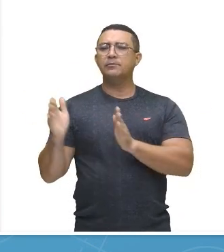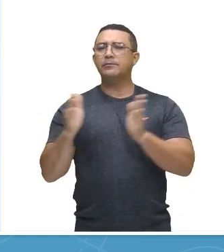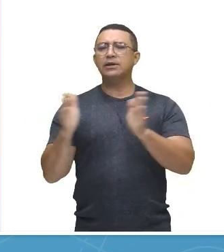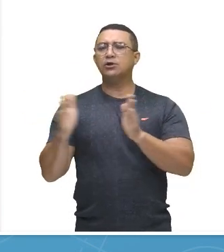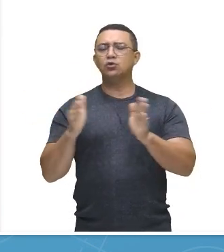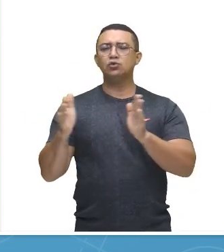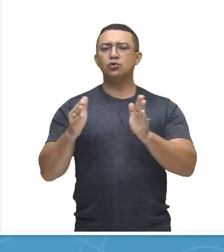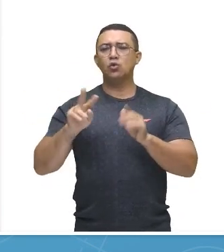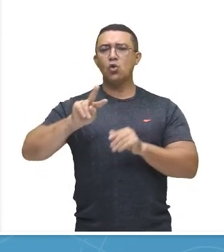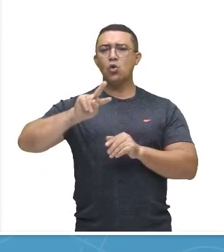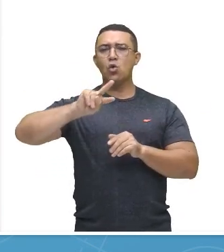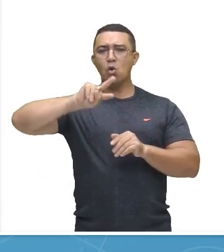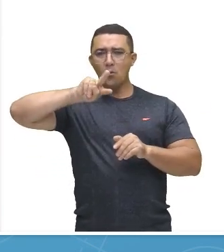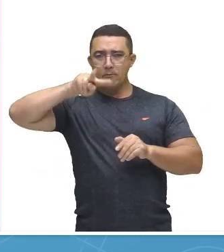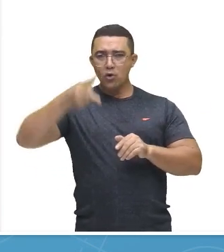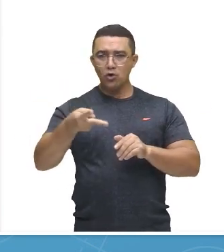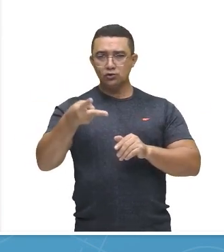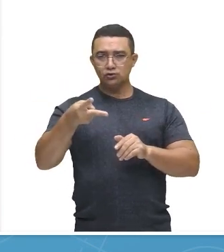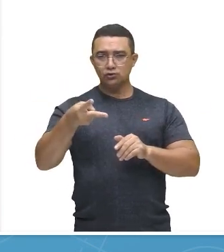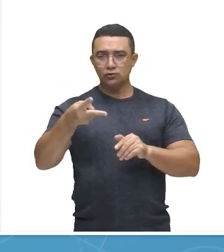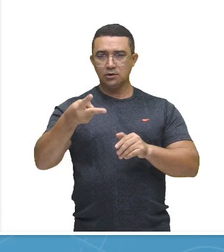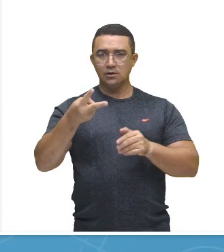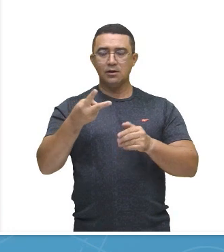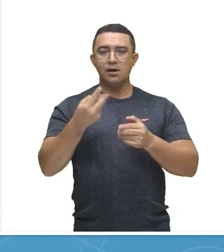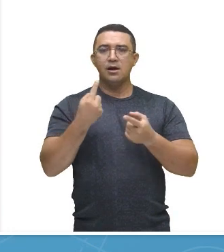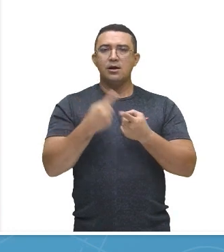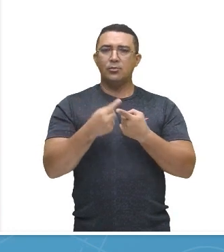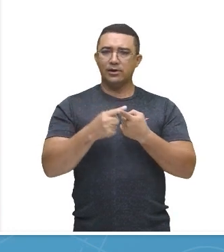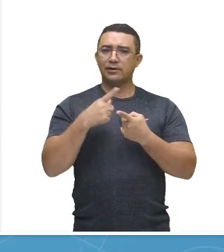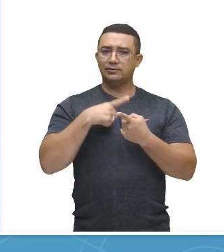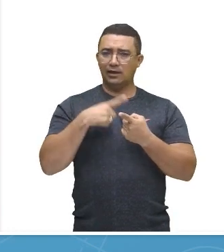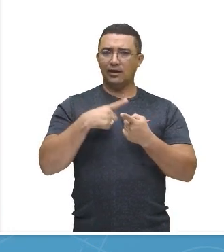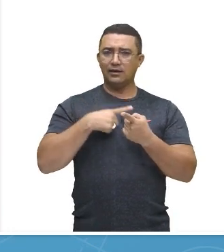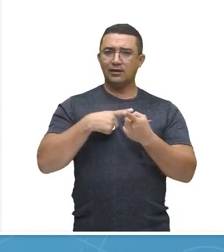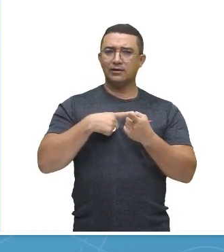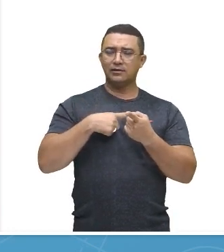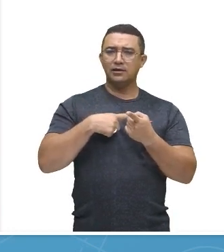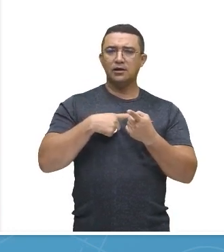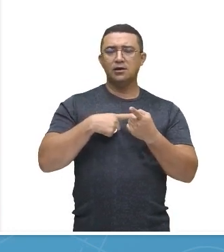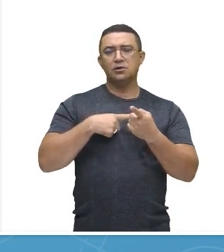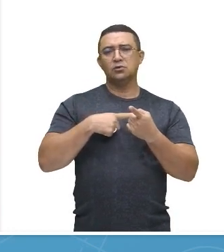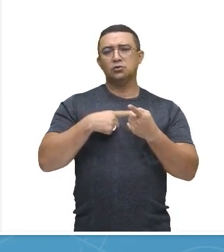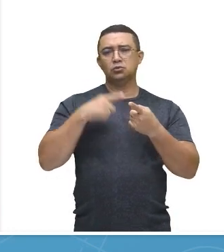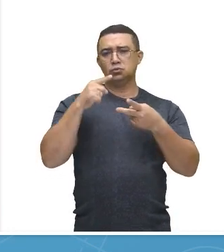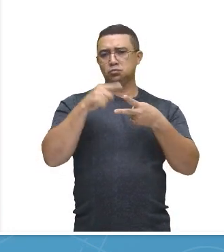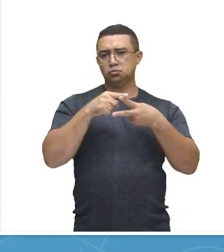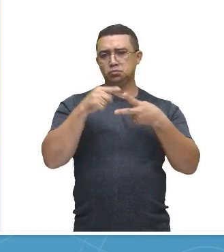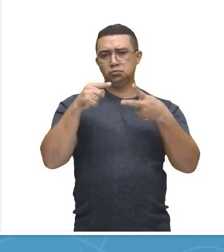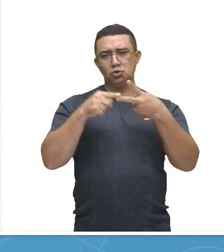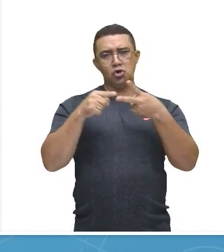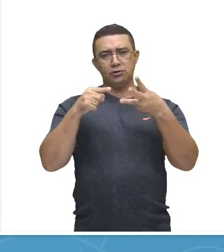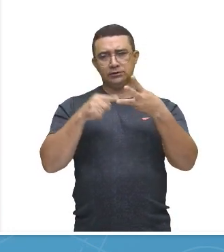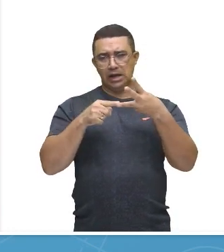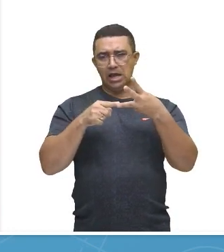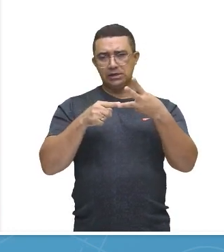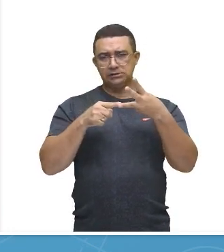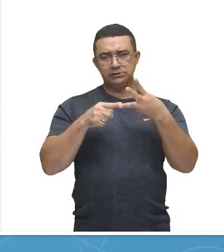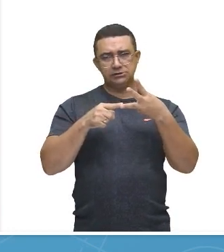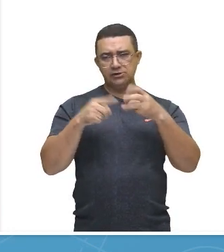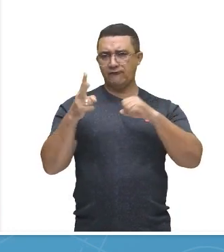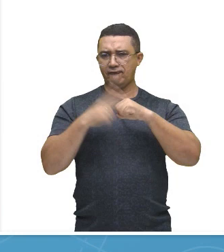composto. Aí está. Período composto. Período composto eu vou entender como a estrutura